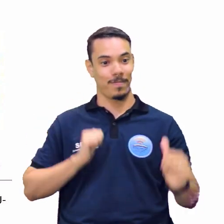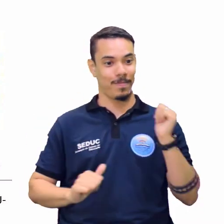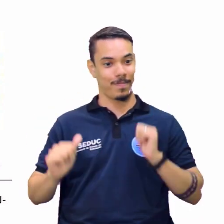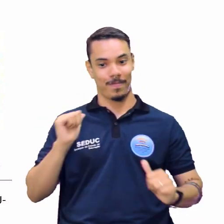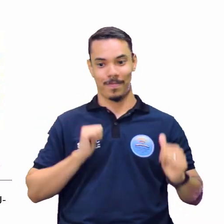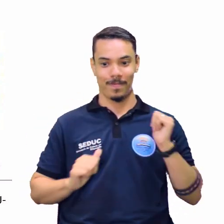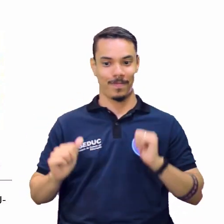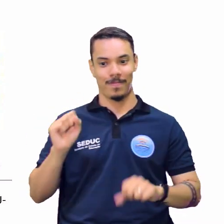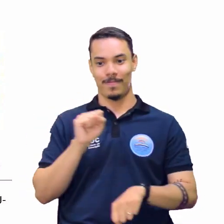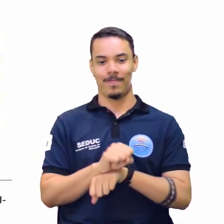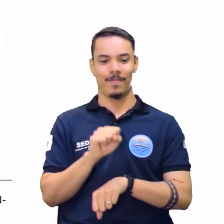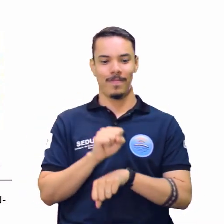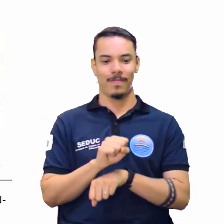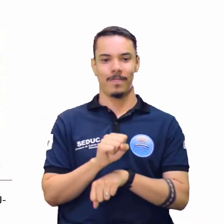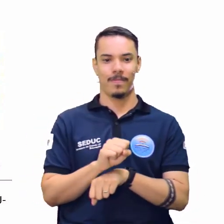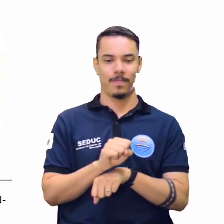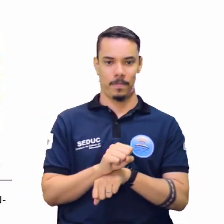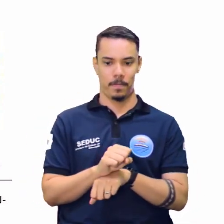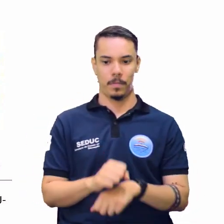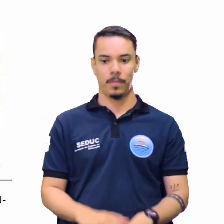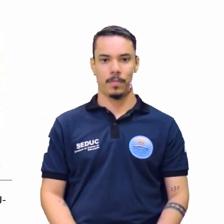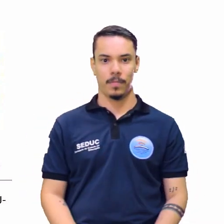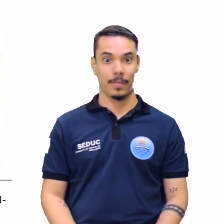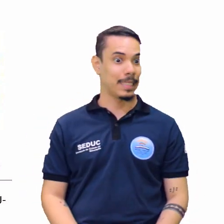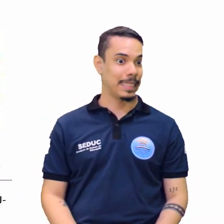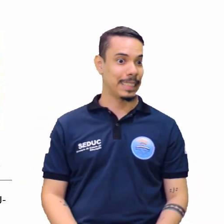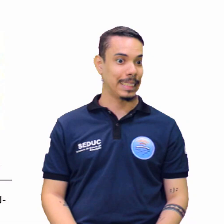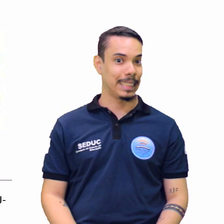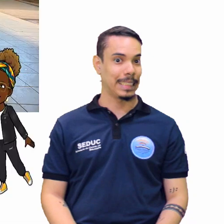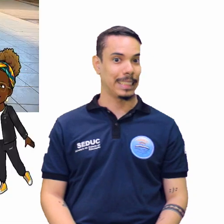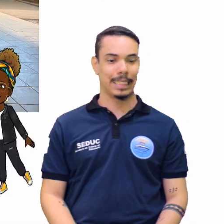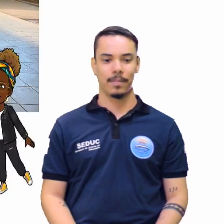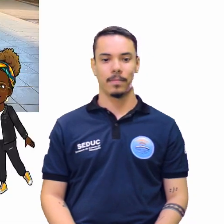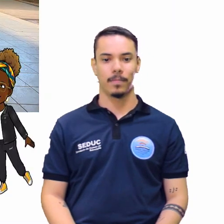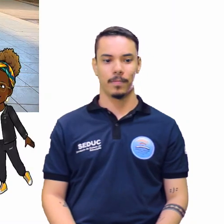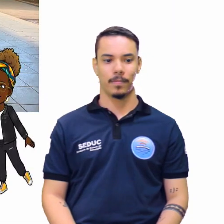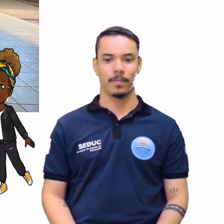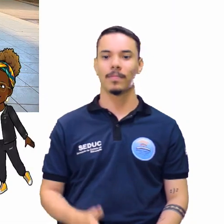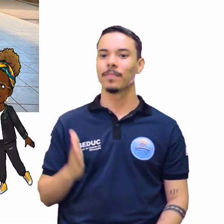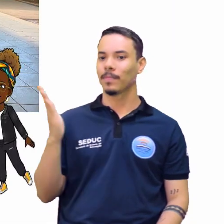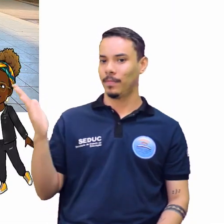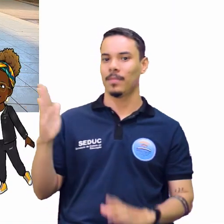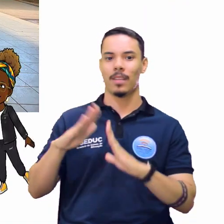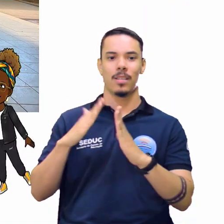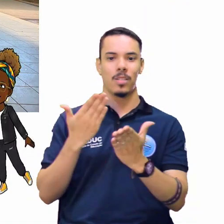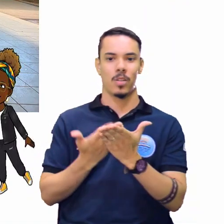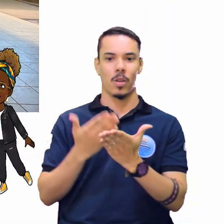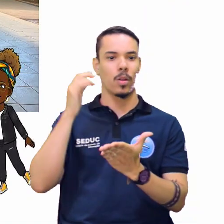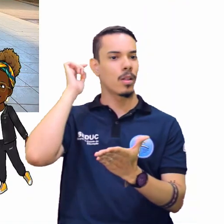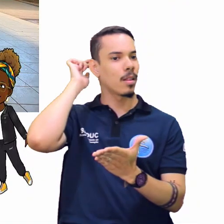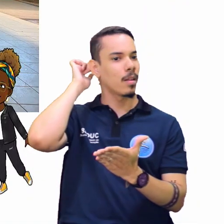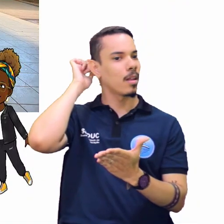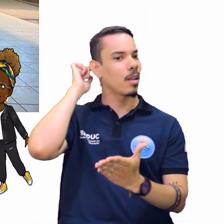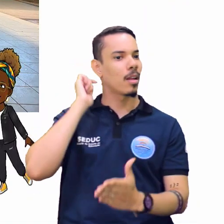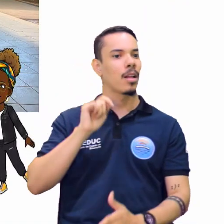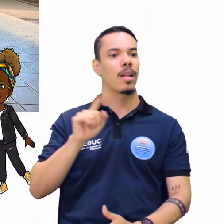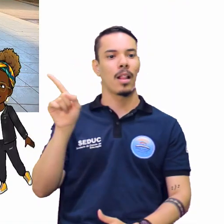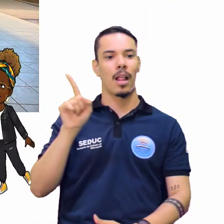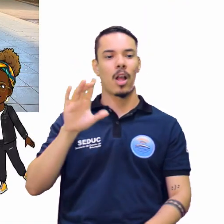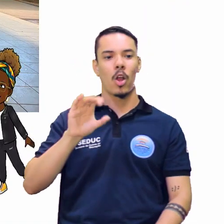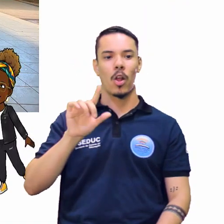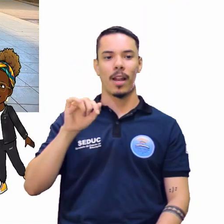esperando ansiosos será Márcia temos aqui a escola Colina Verde Rondolândia